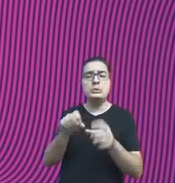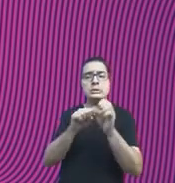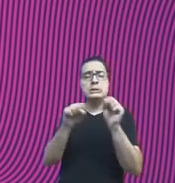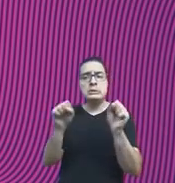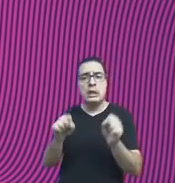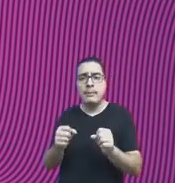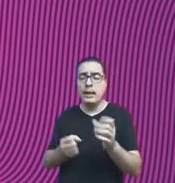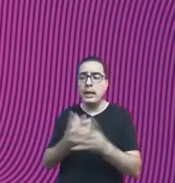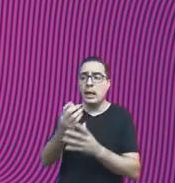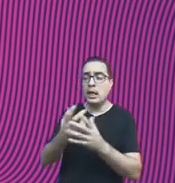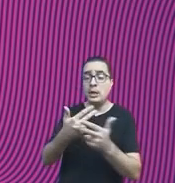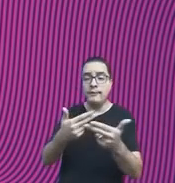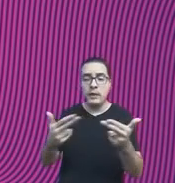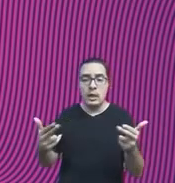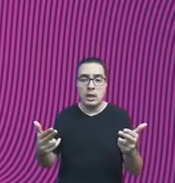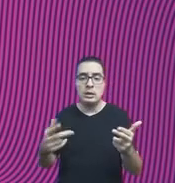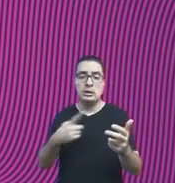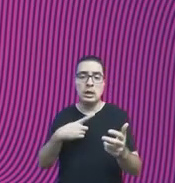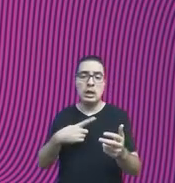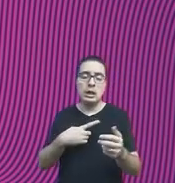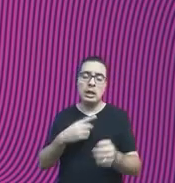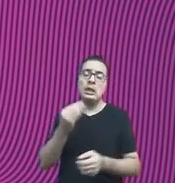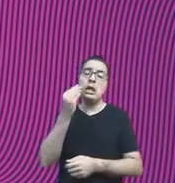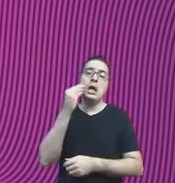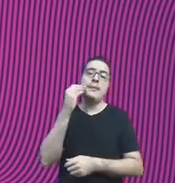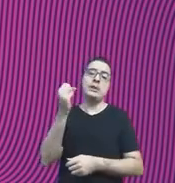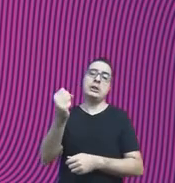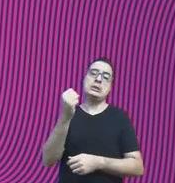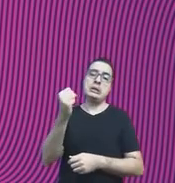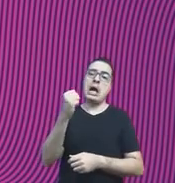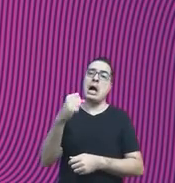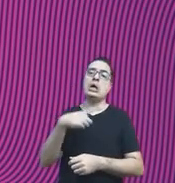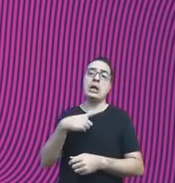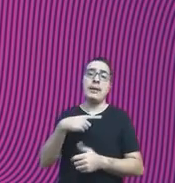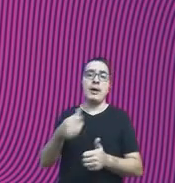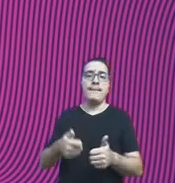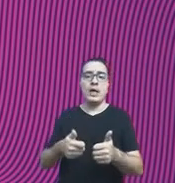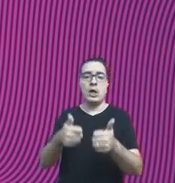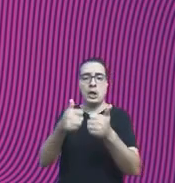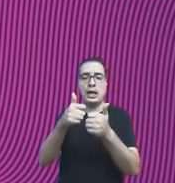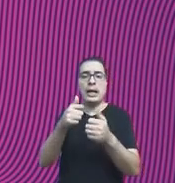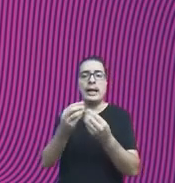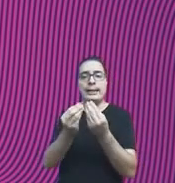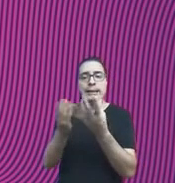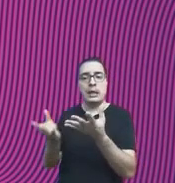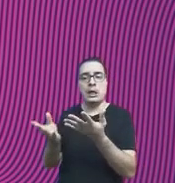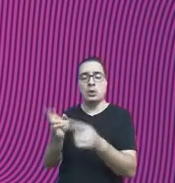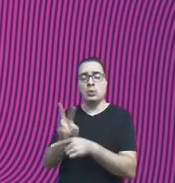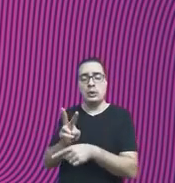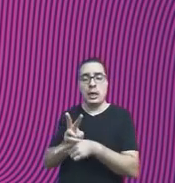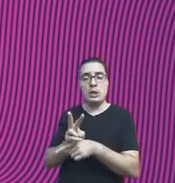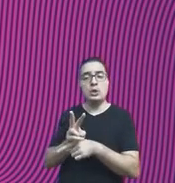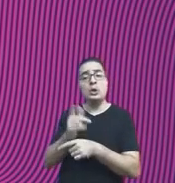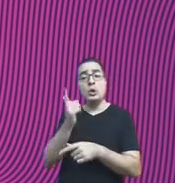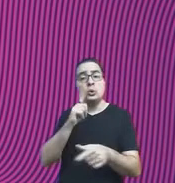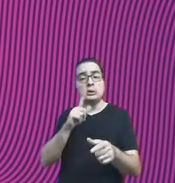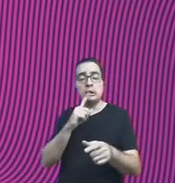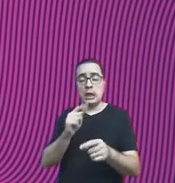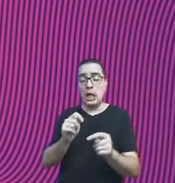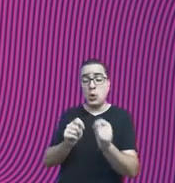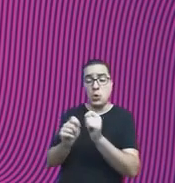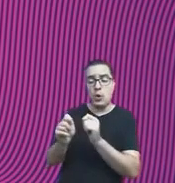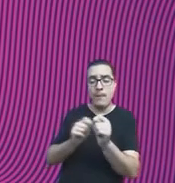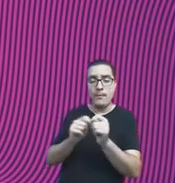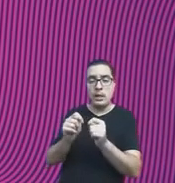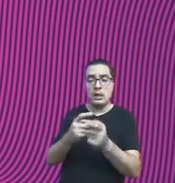gerados, eles têm o potencial para melhorar a entrega do cuidado e gerar as economias e as eficiências que a